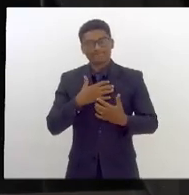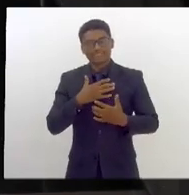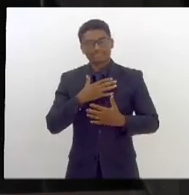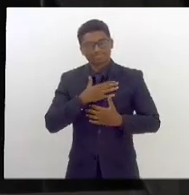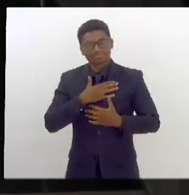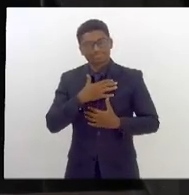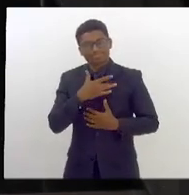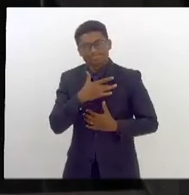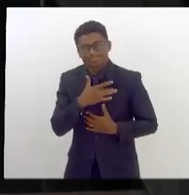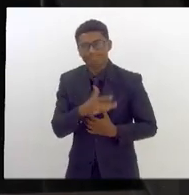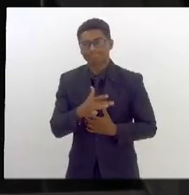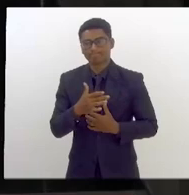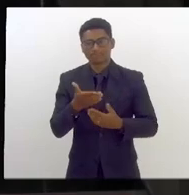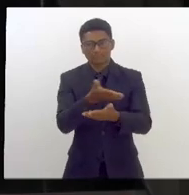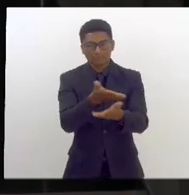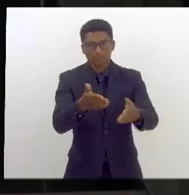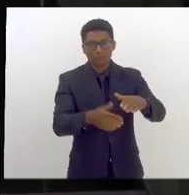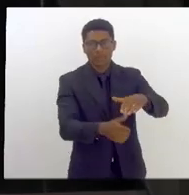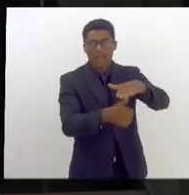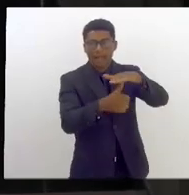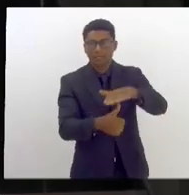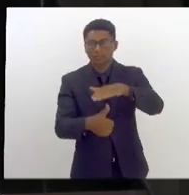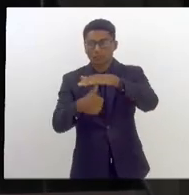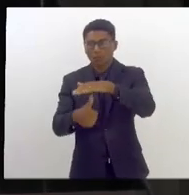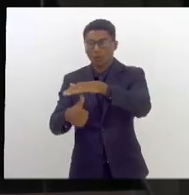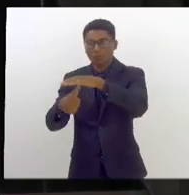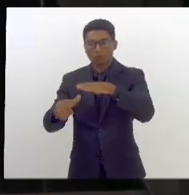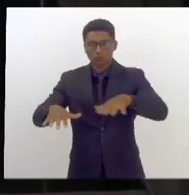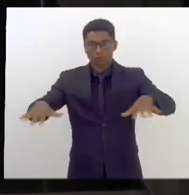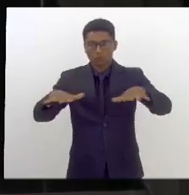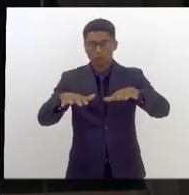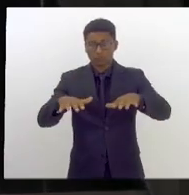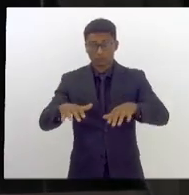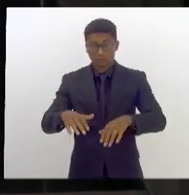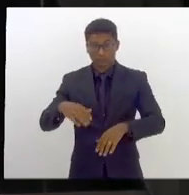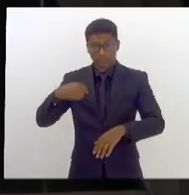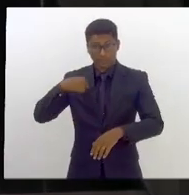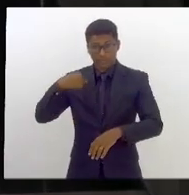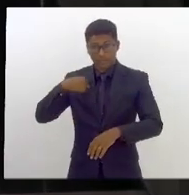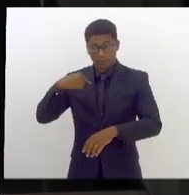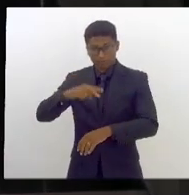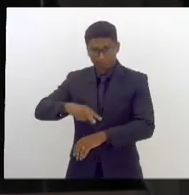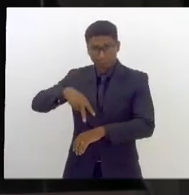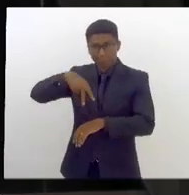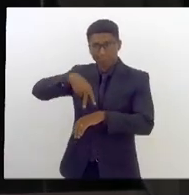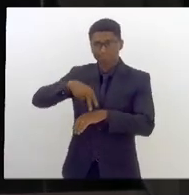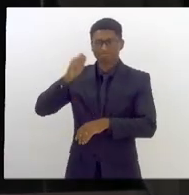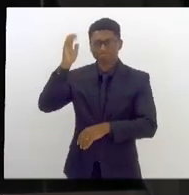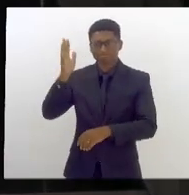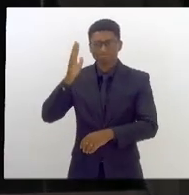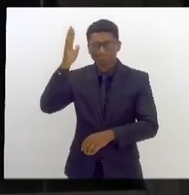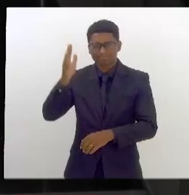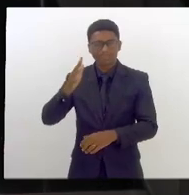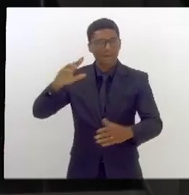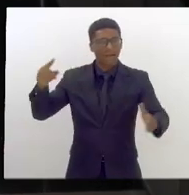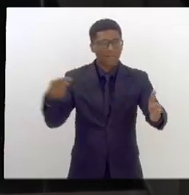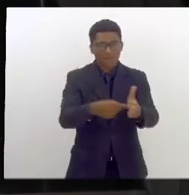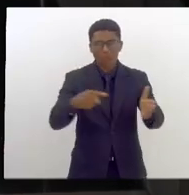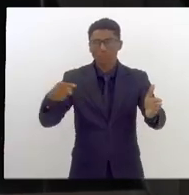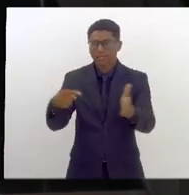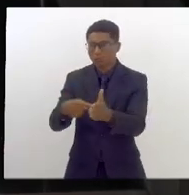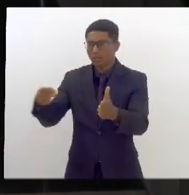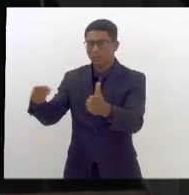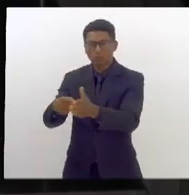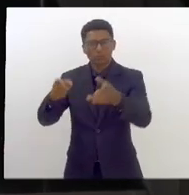é dizer que Enquanto Tiver Tribuna no Parlamento Não cansarei de denunciar Não cansarei de dar